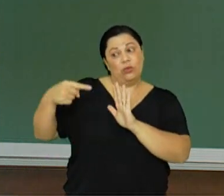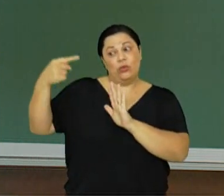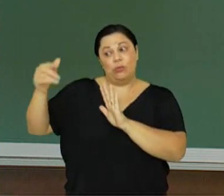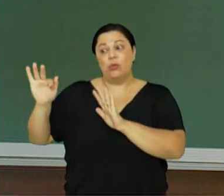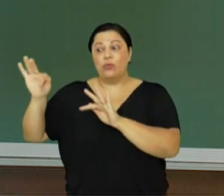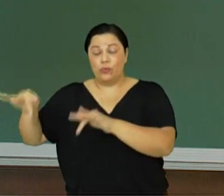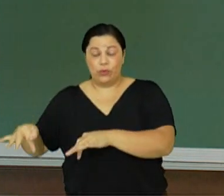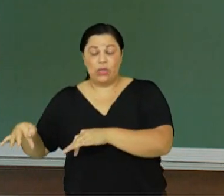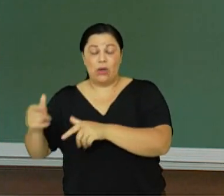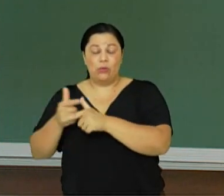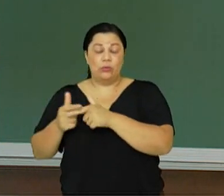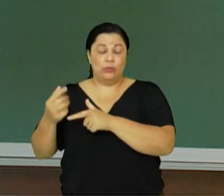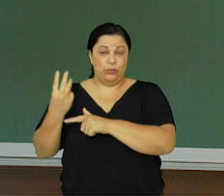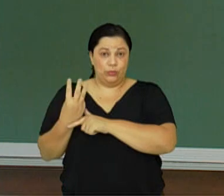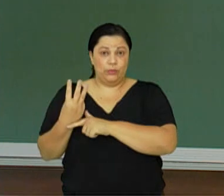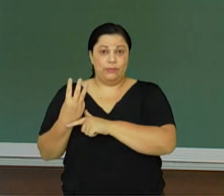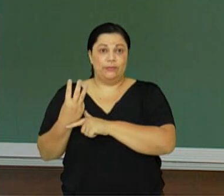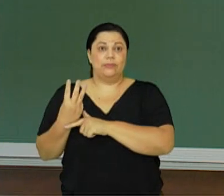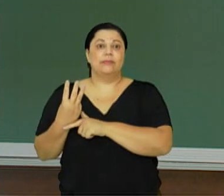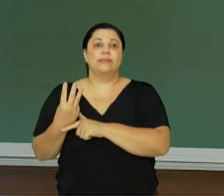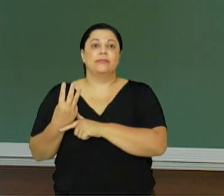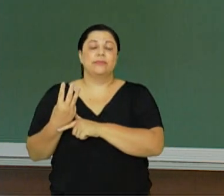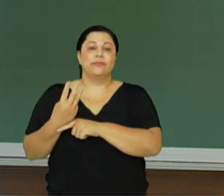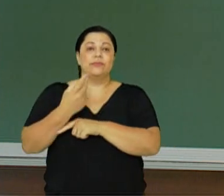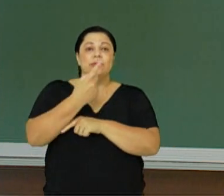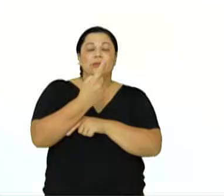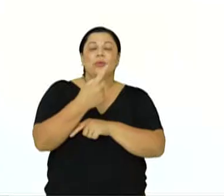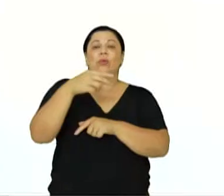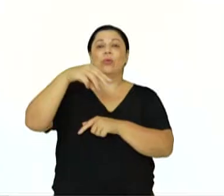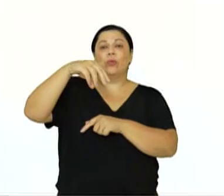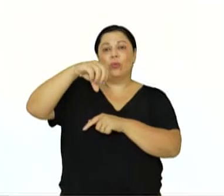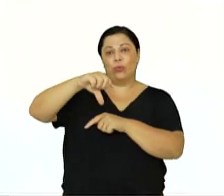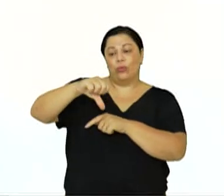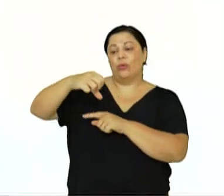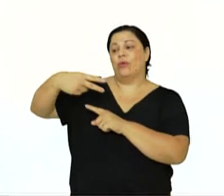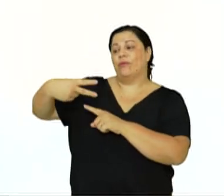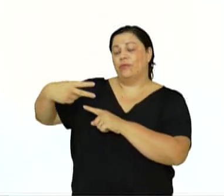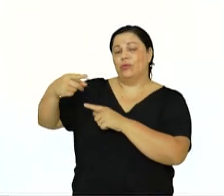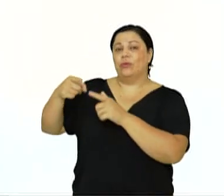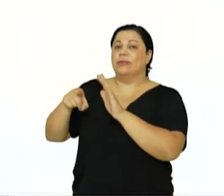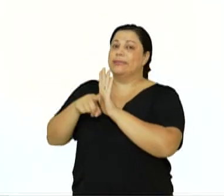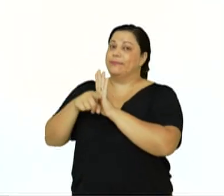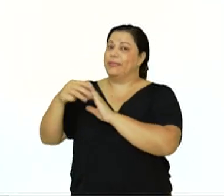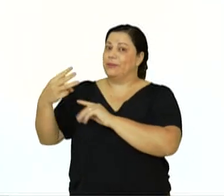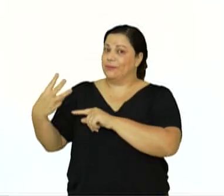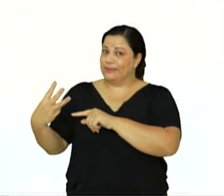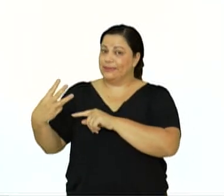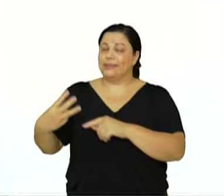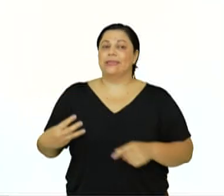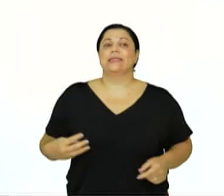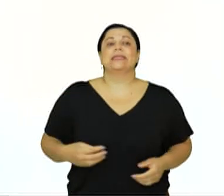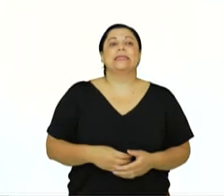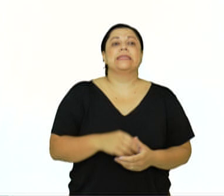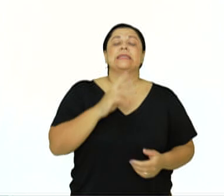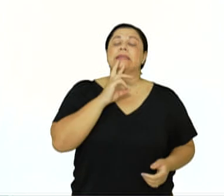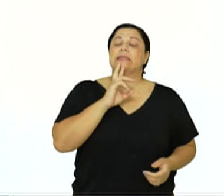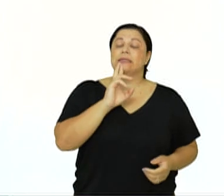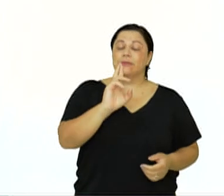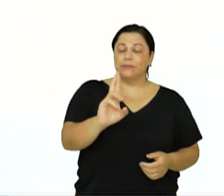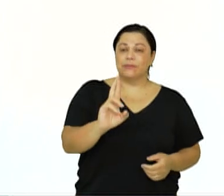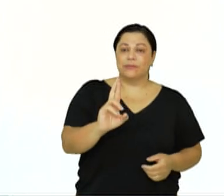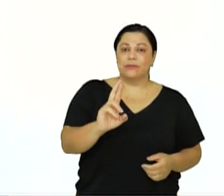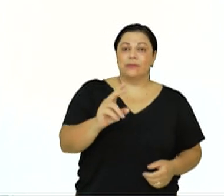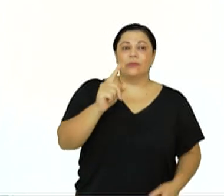final dividir por 3. Aqui foi dividido, 192 menos 3, portanto, o novo gasto